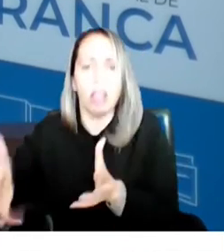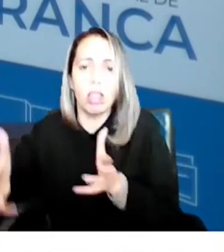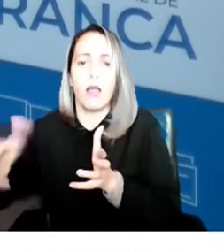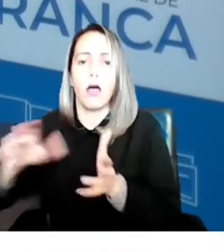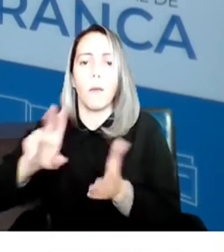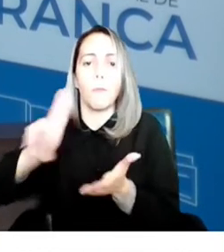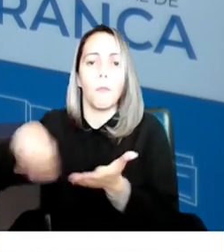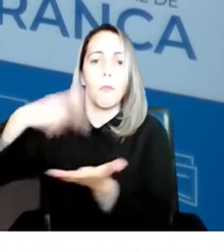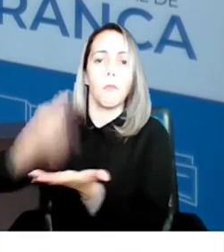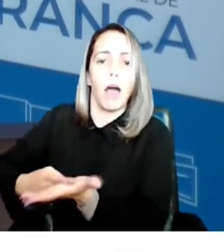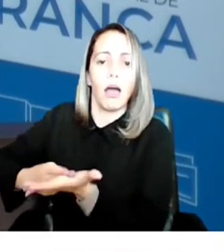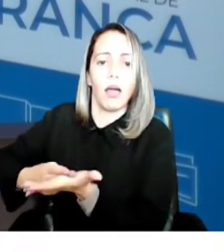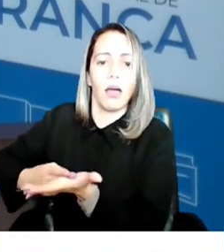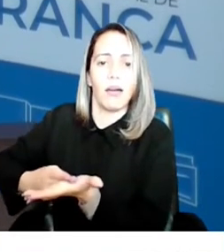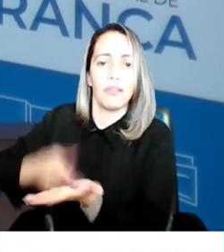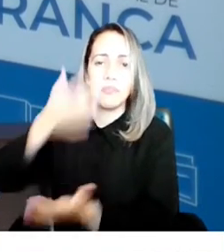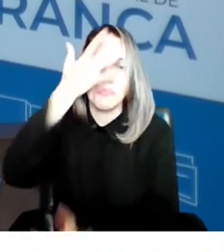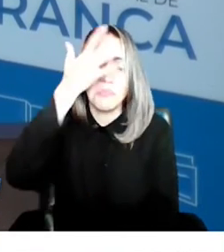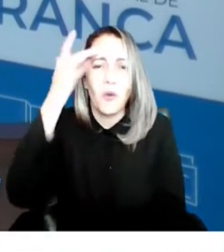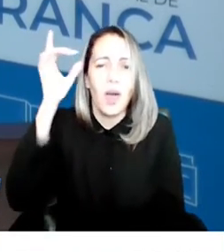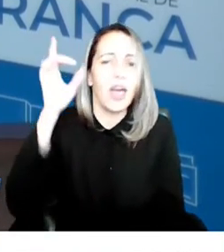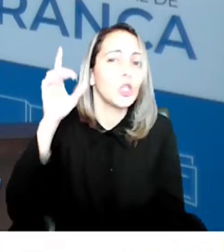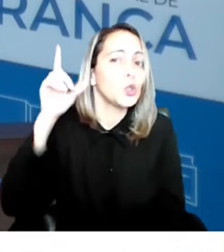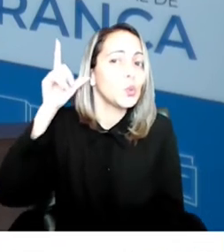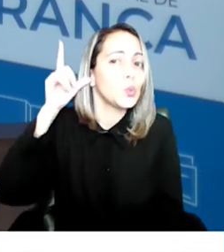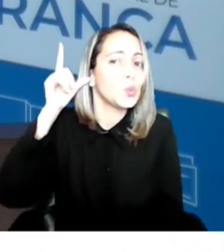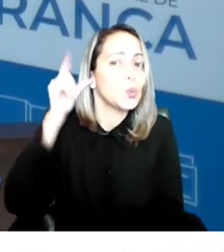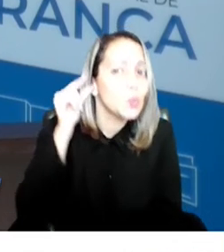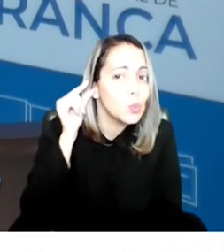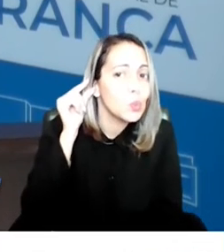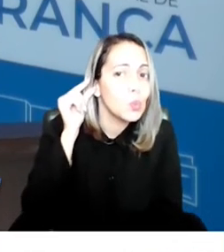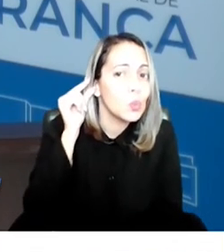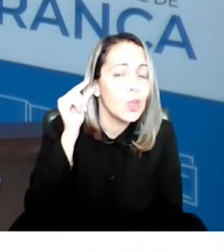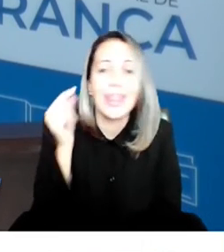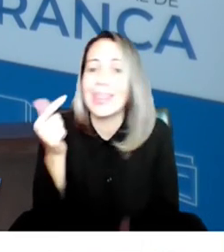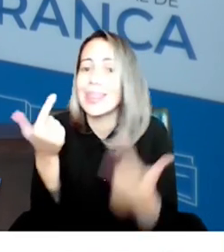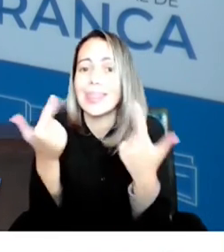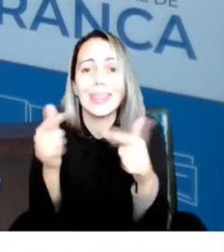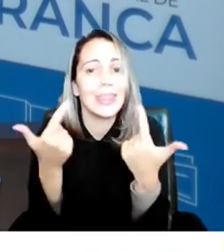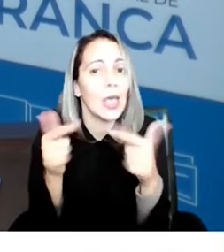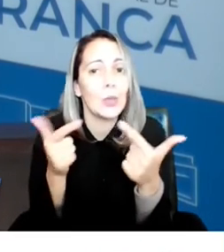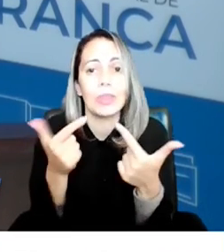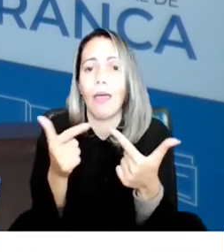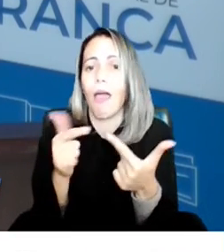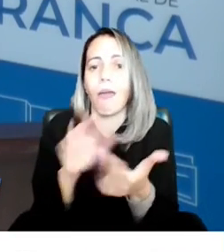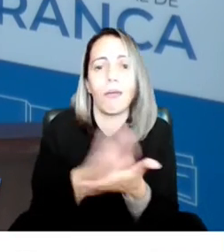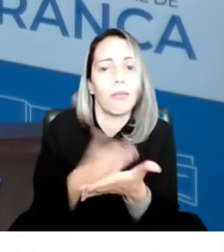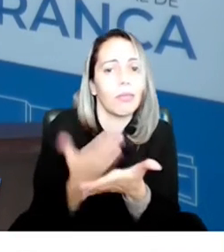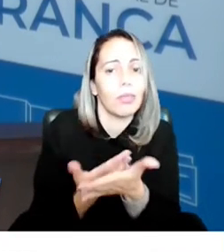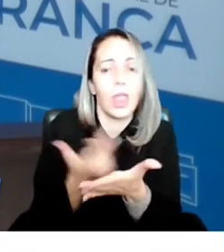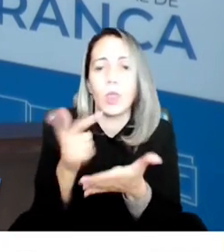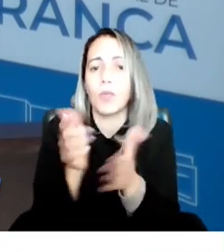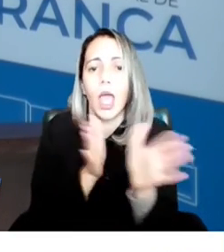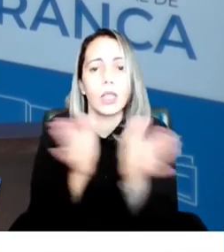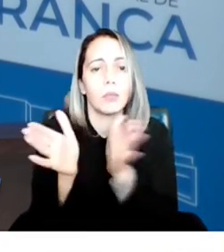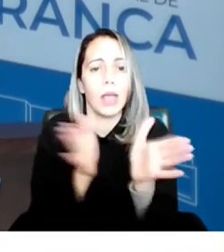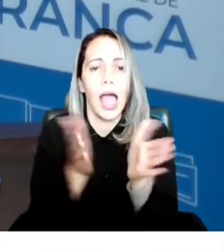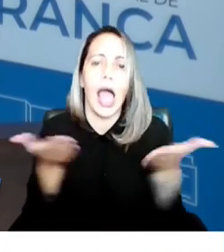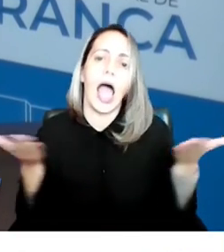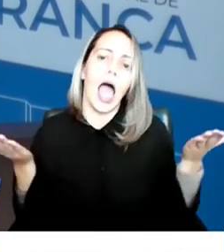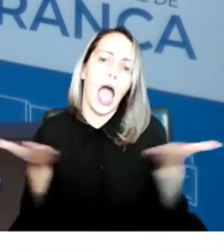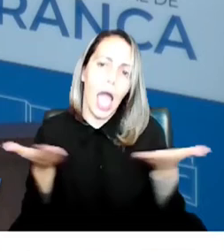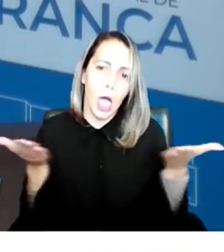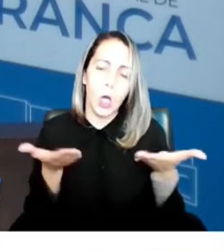Pessoas deficientes auditivas não têm interlocutores. Ah, agora abriu, né, uma vaga, vai